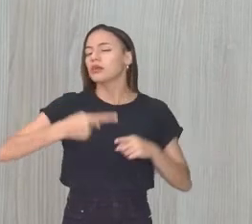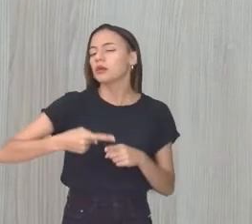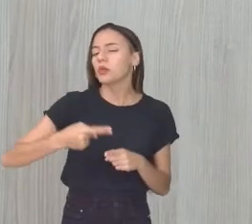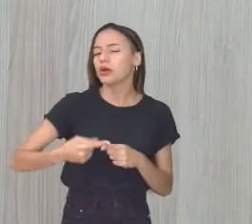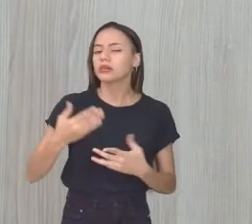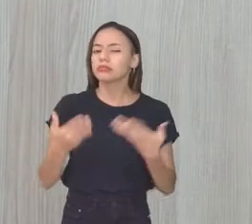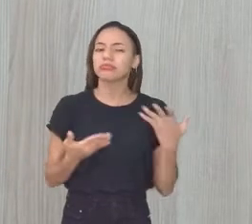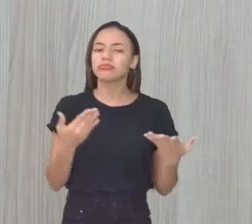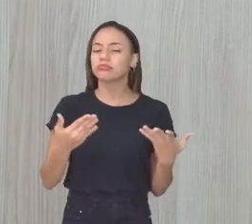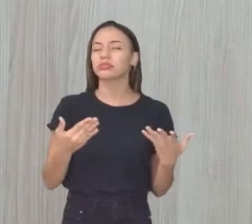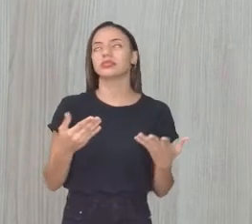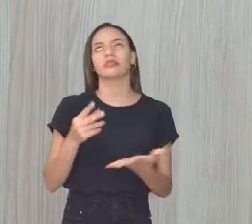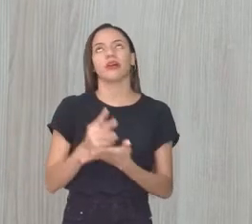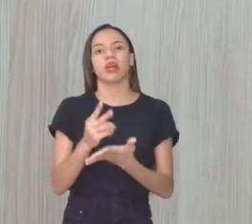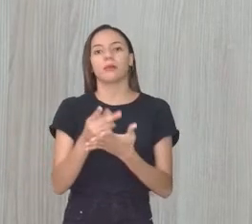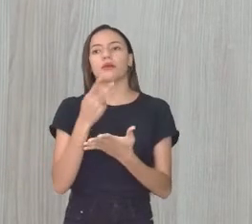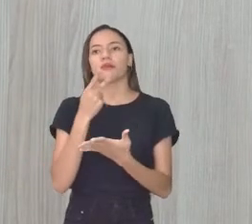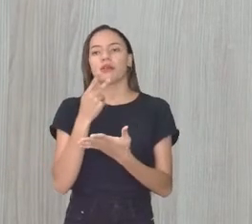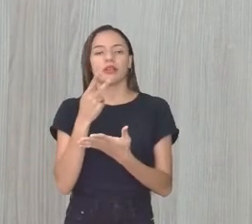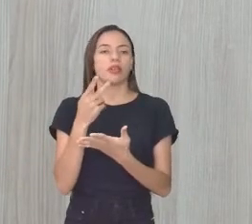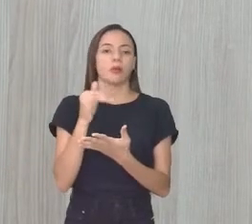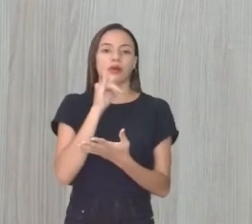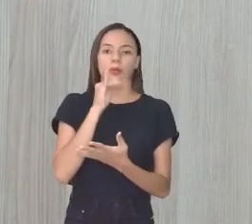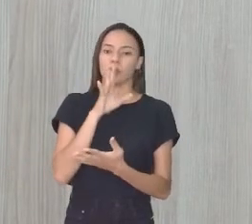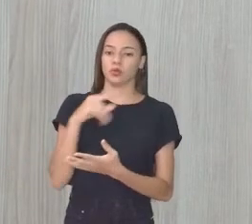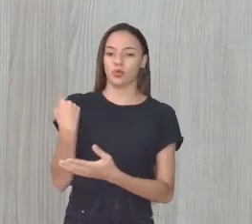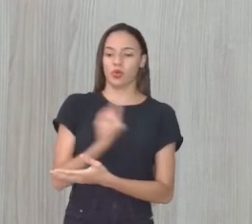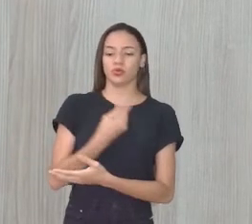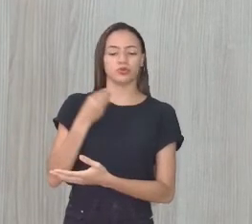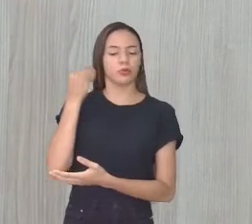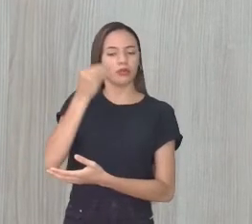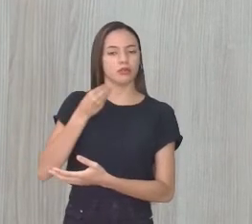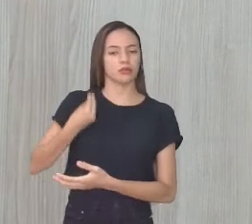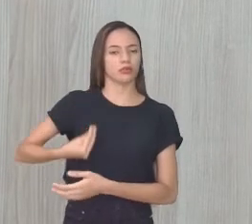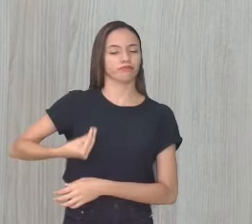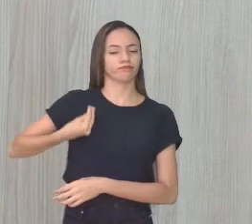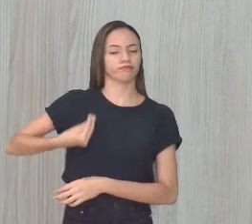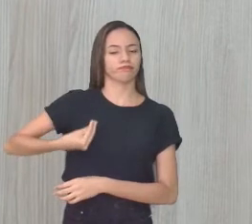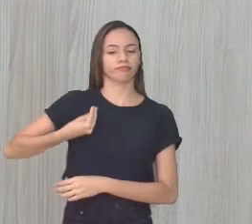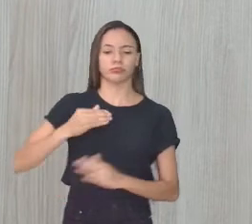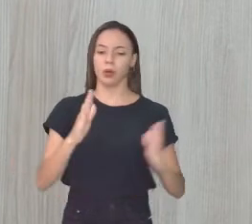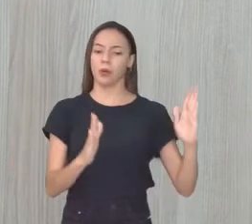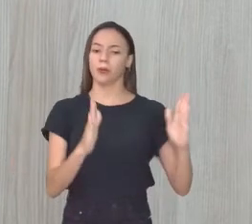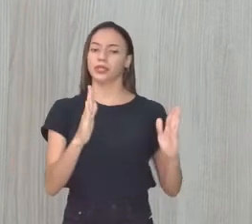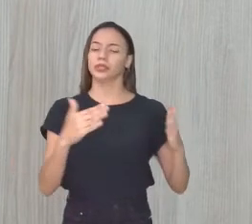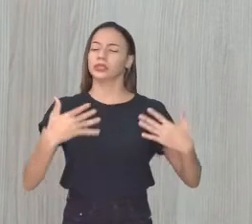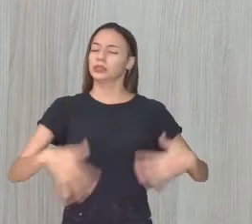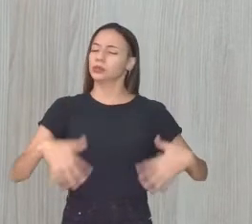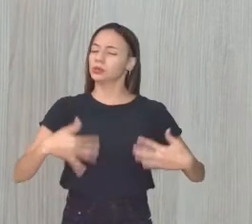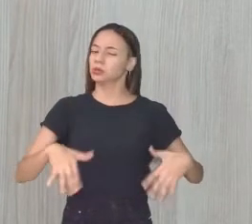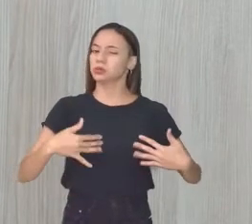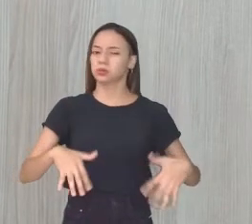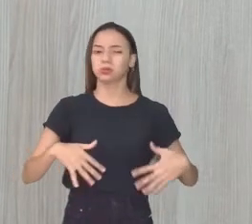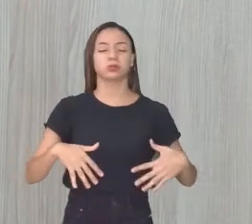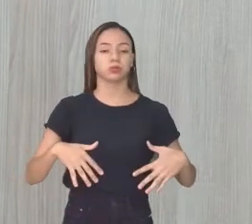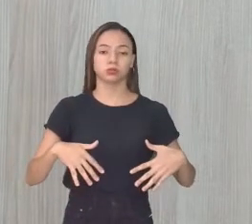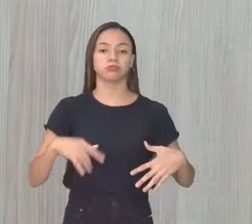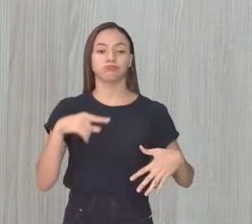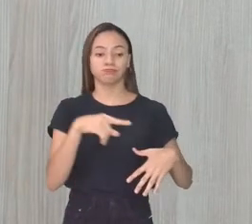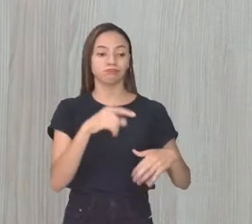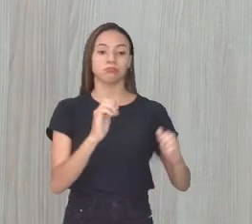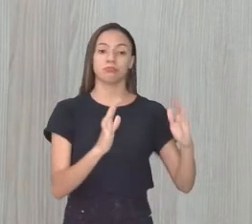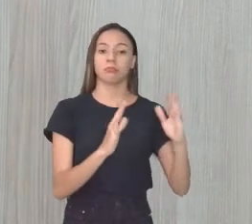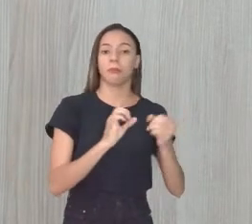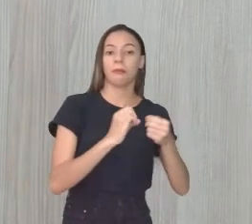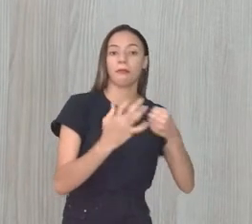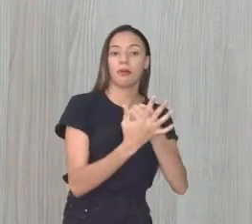se fala, né, vivenciou esse momento aí trágico, né, de pandemia e tudo mais. A